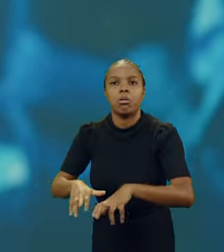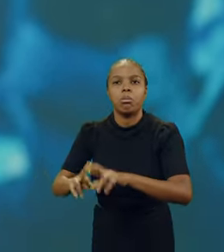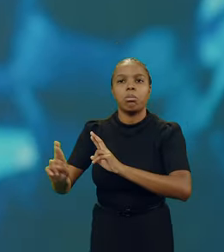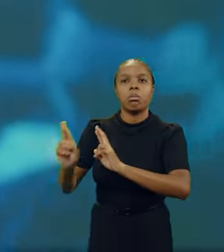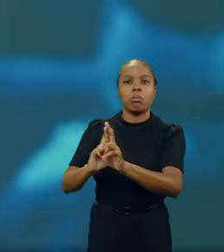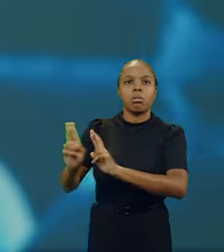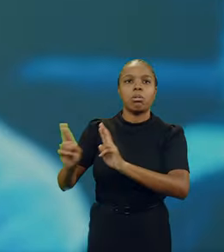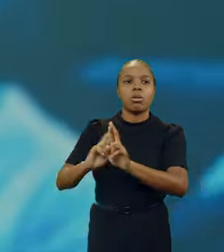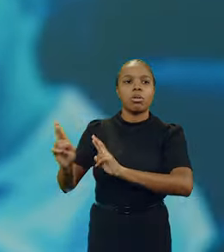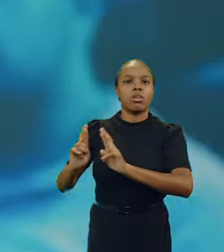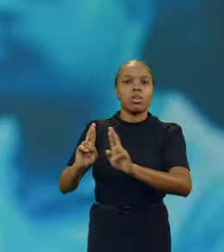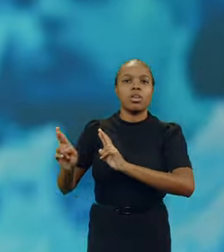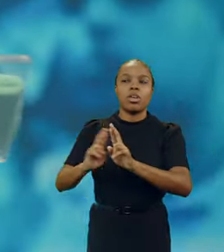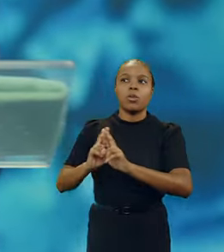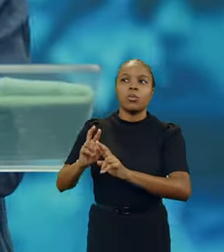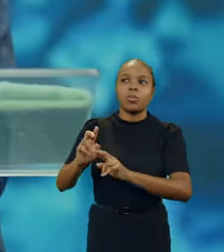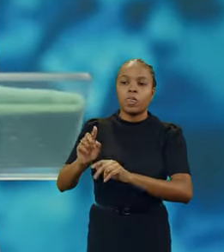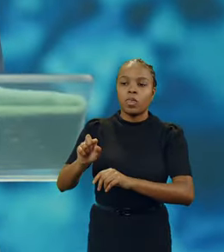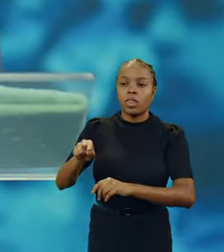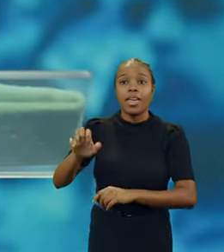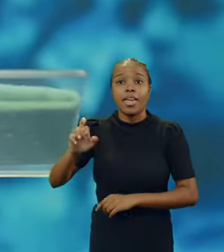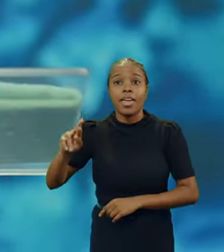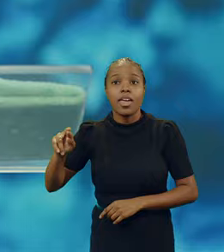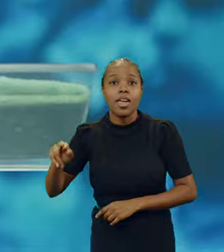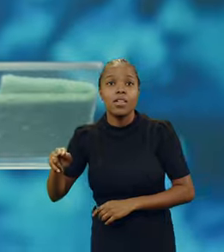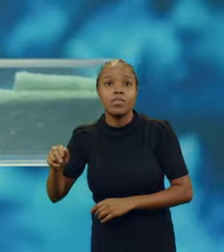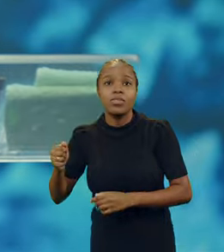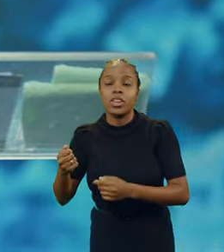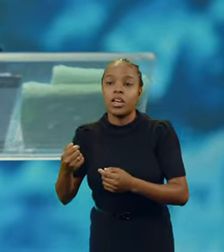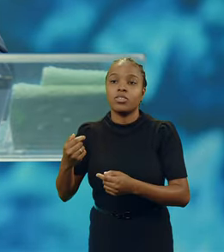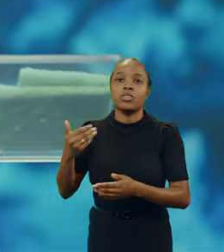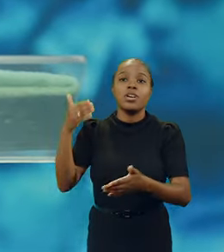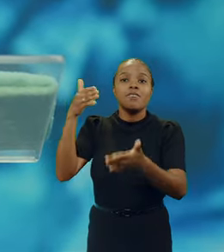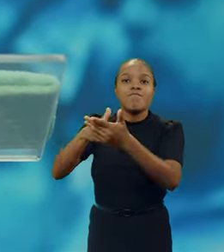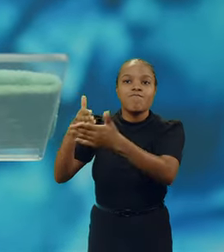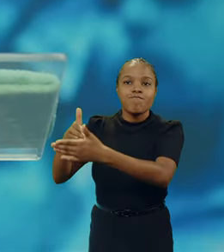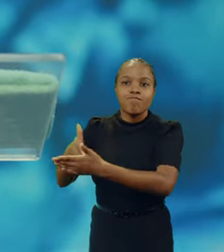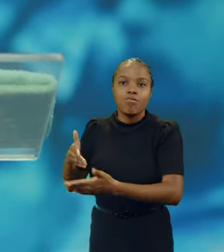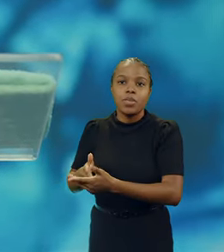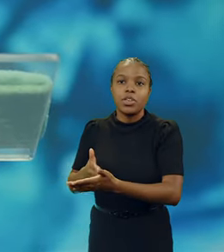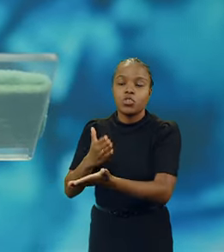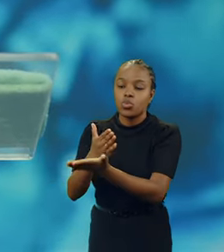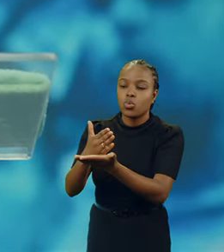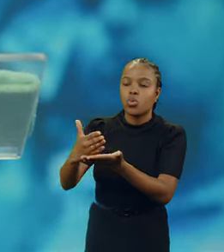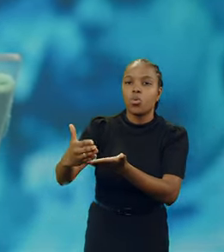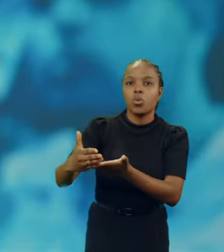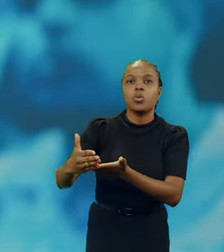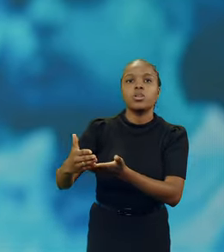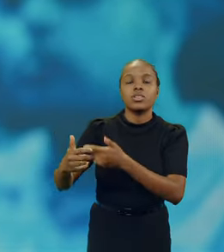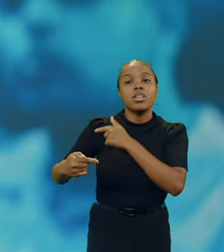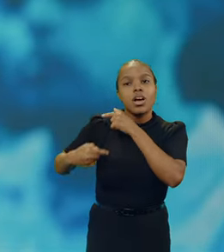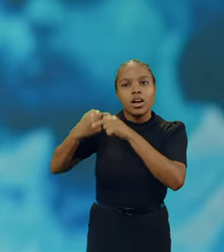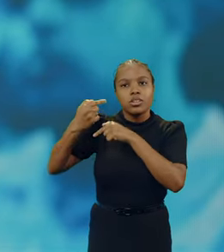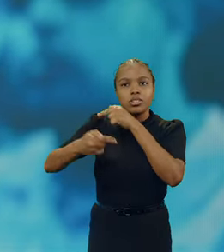impedindo que o curso da semente de Gênesis 3:15 passasse pelo ventre de